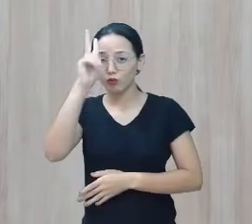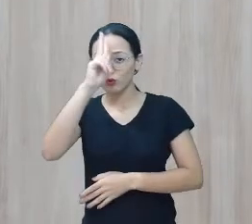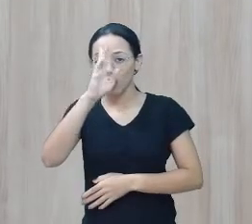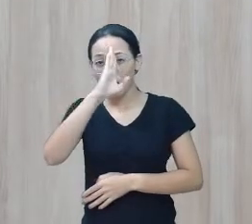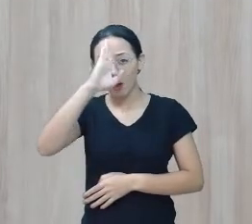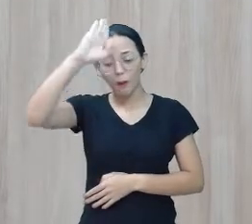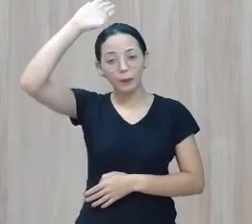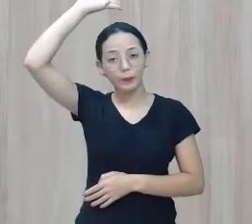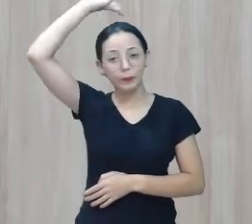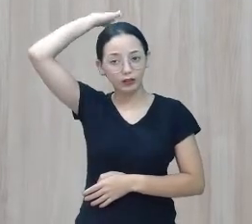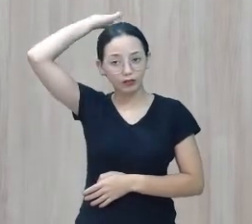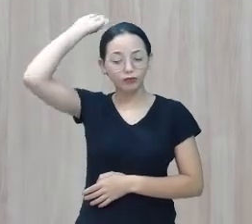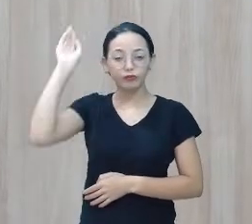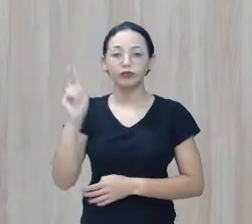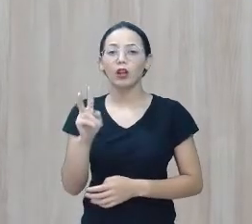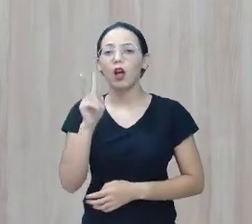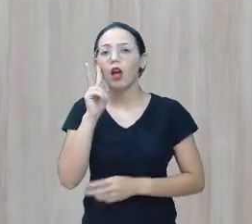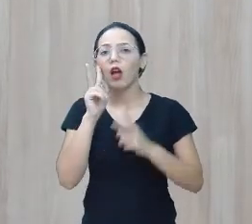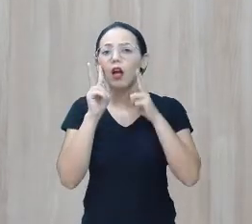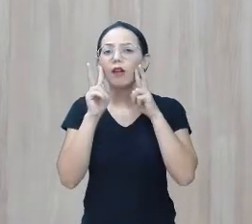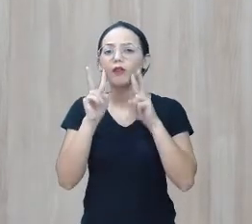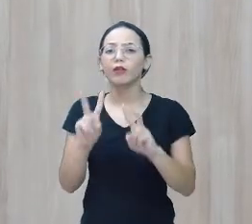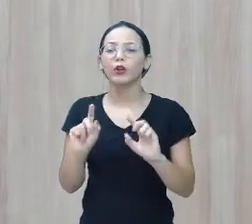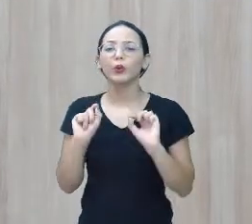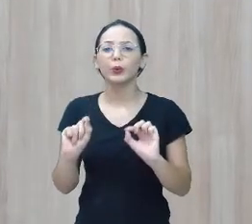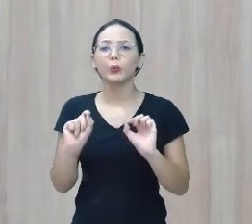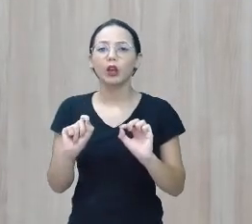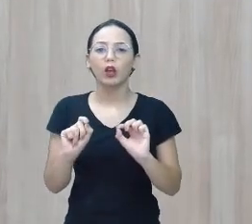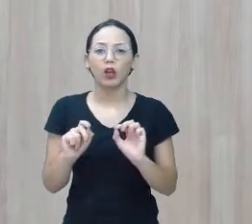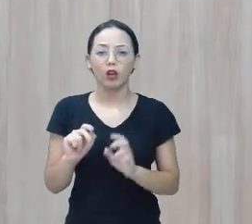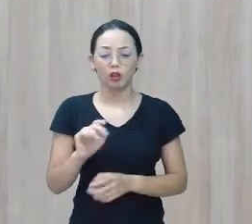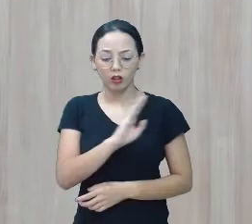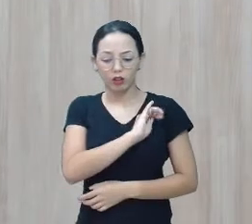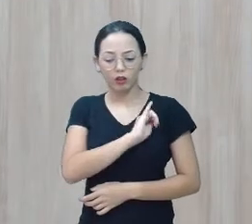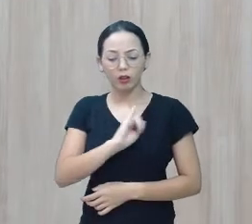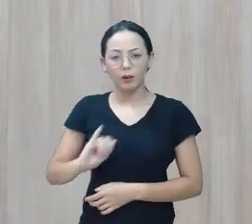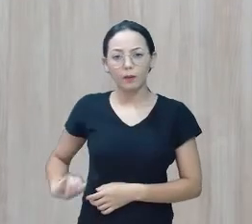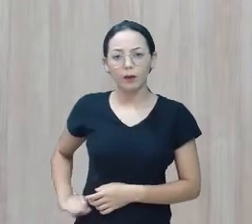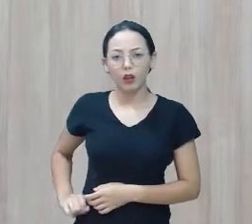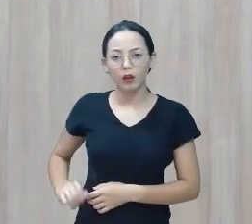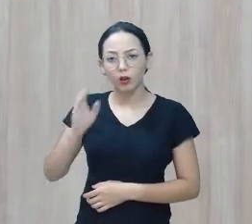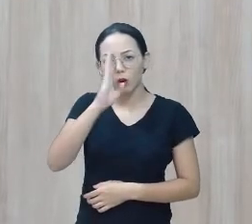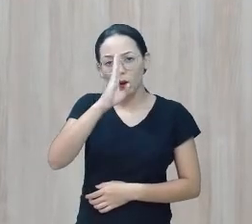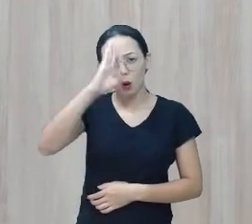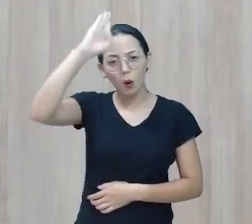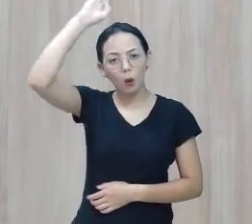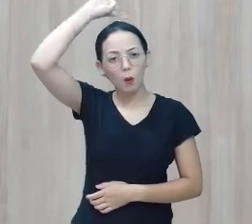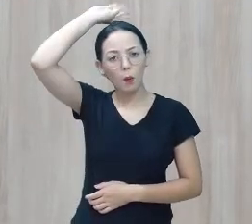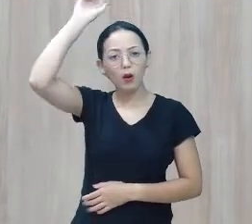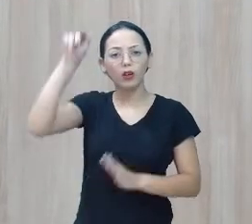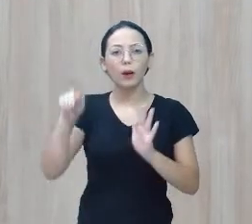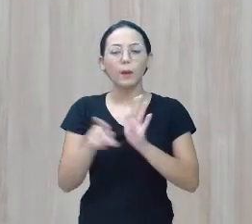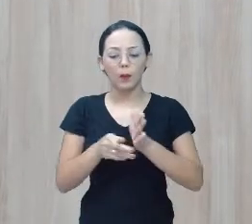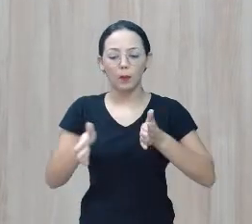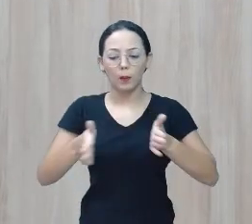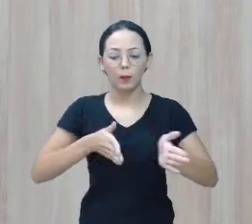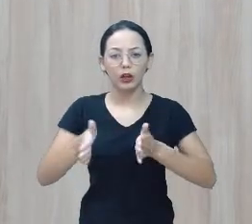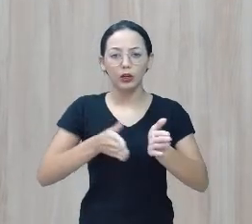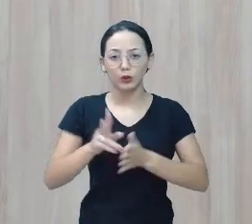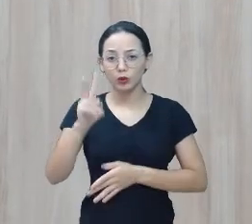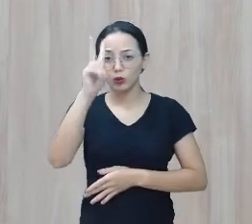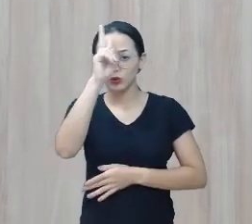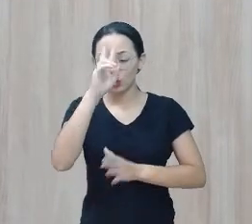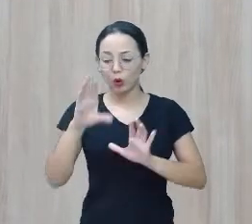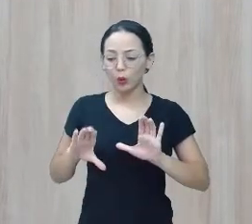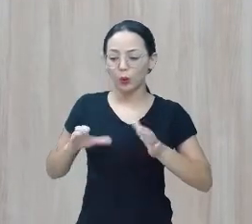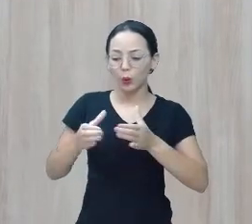ver aqui que o Império Romano ele vai se constituir como uma das fases da história da